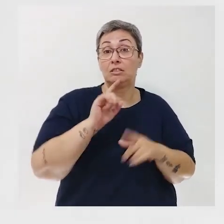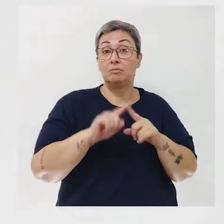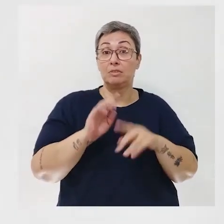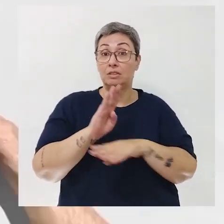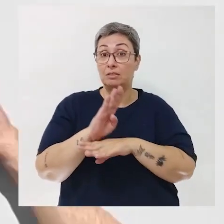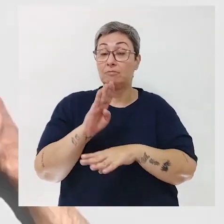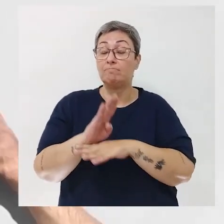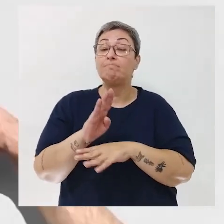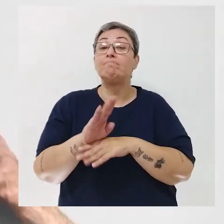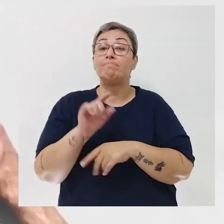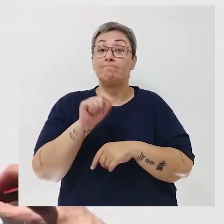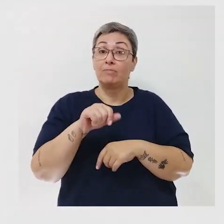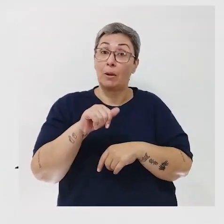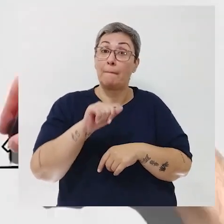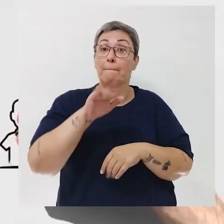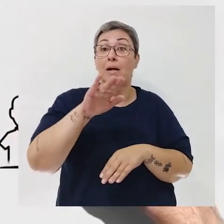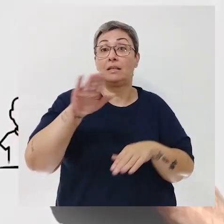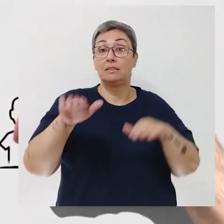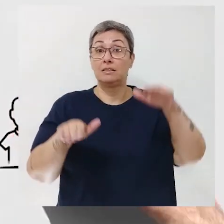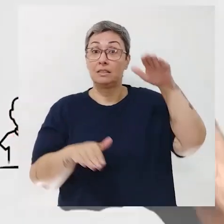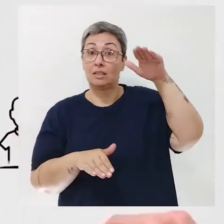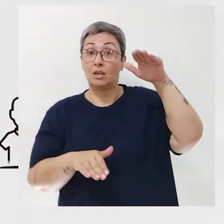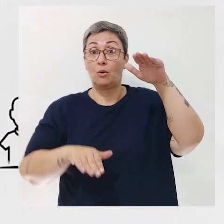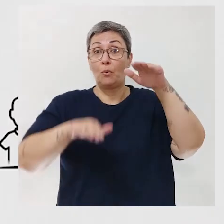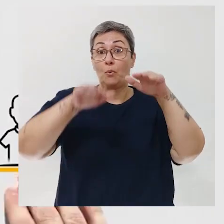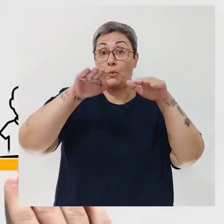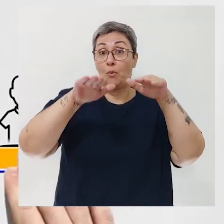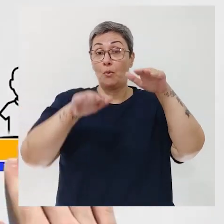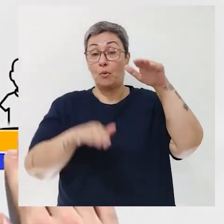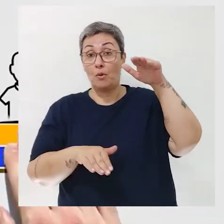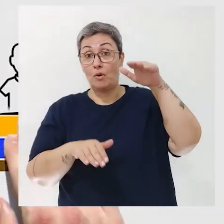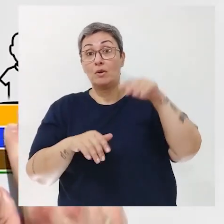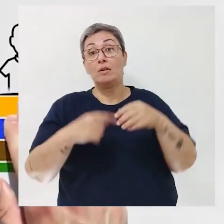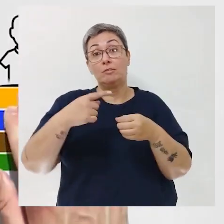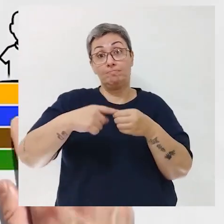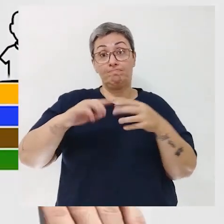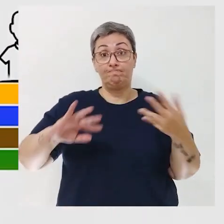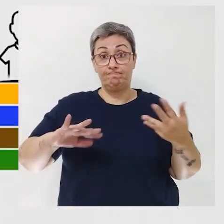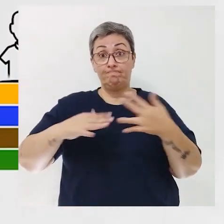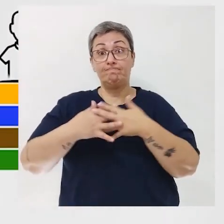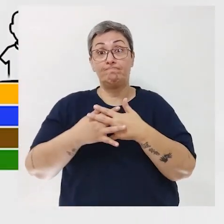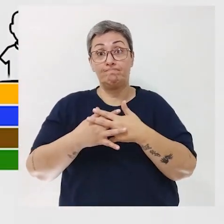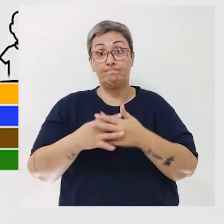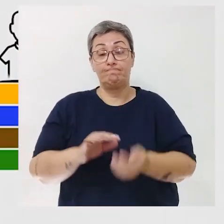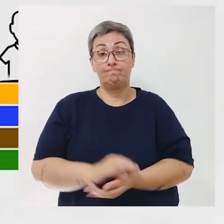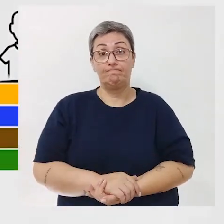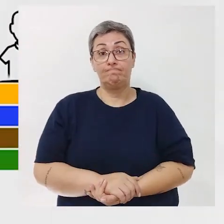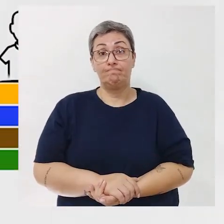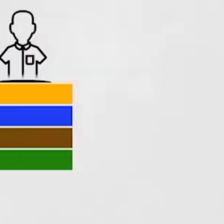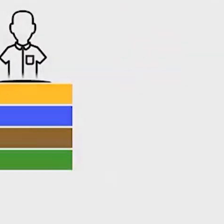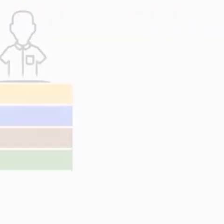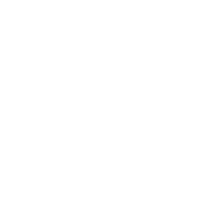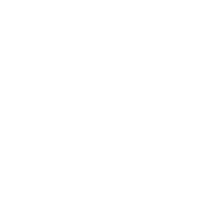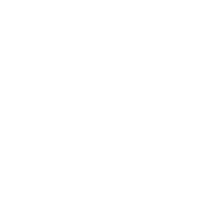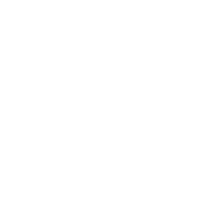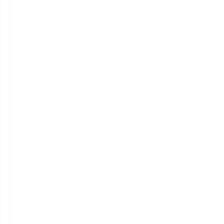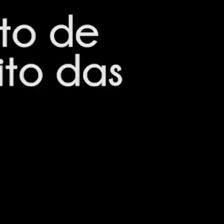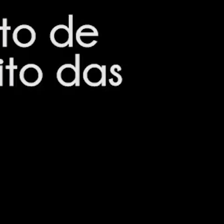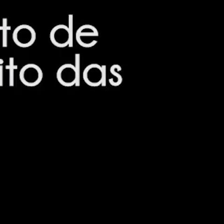e contribui para tornar mais ou menos aguda a desigualdade entre cidadãos.